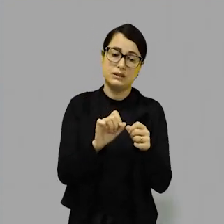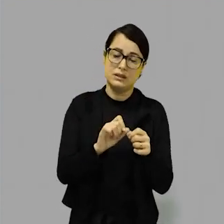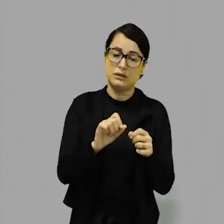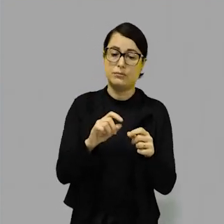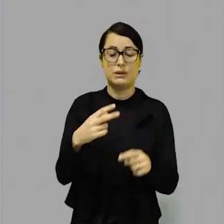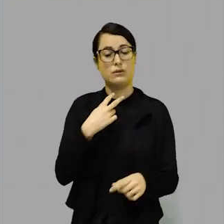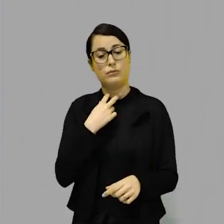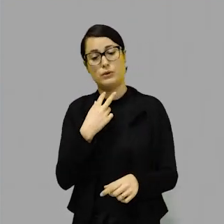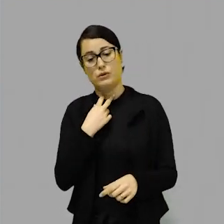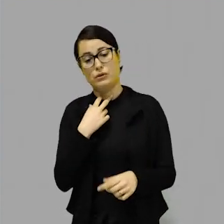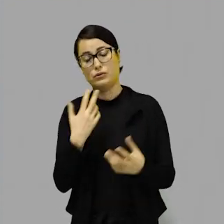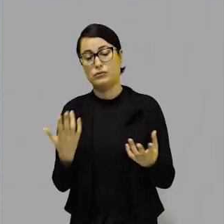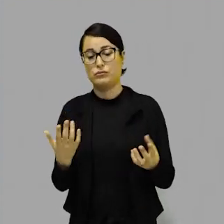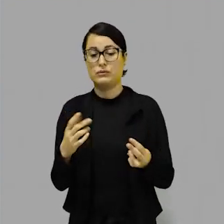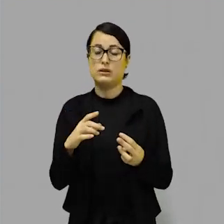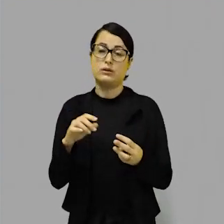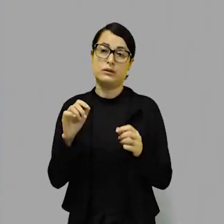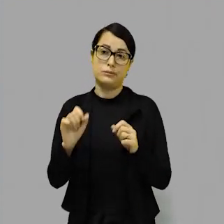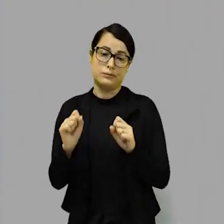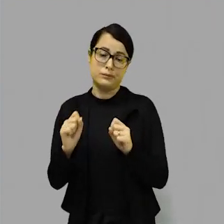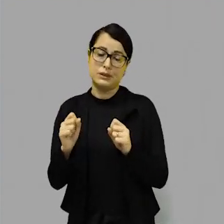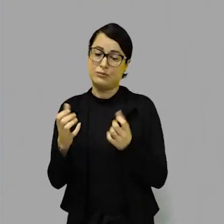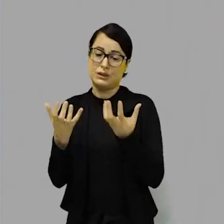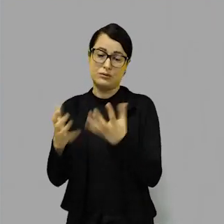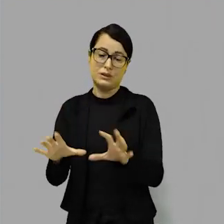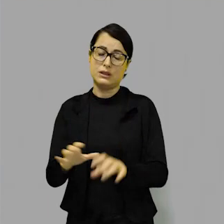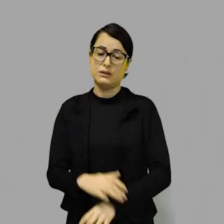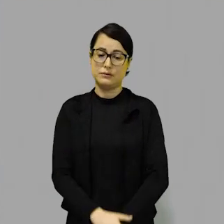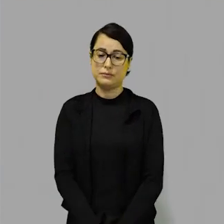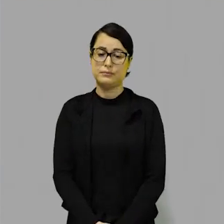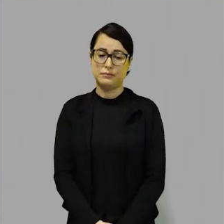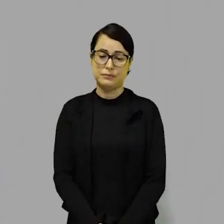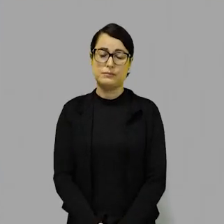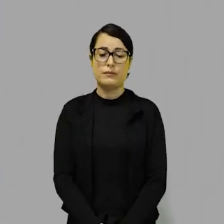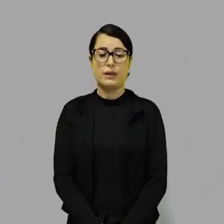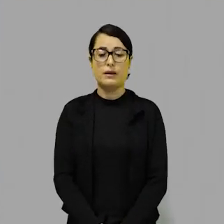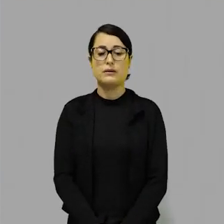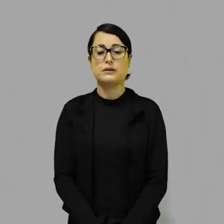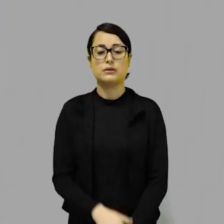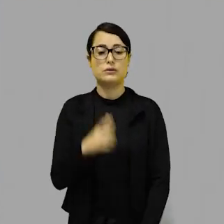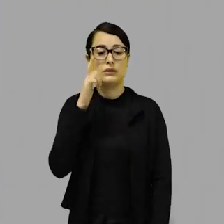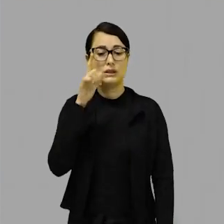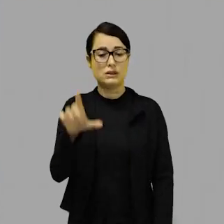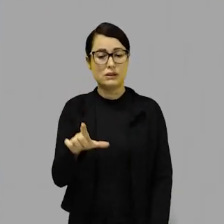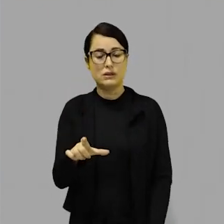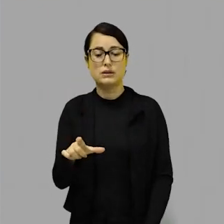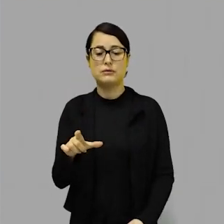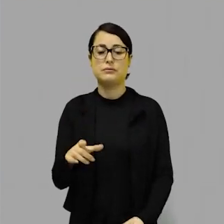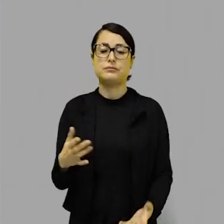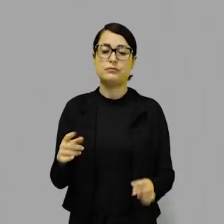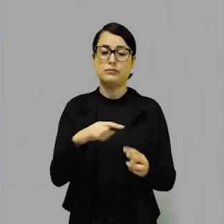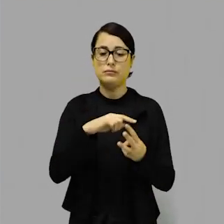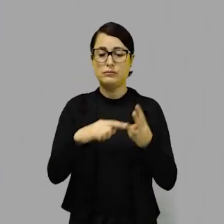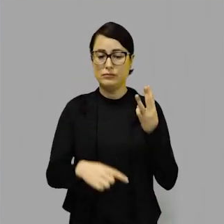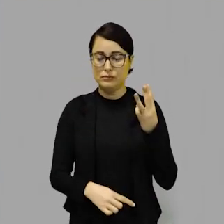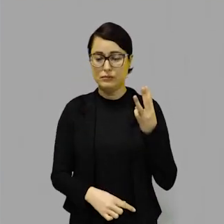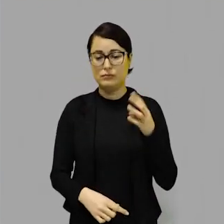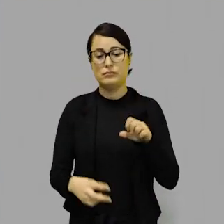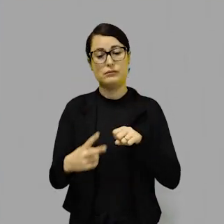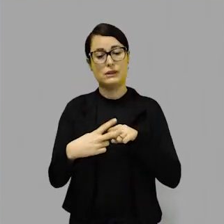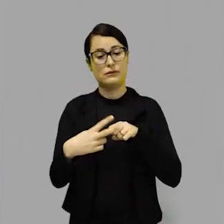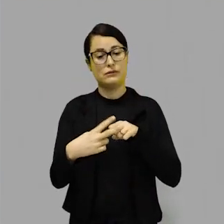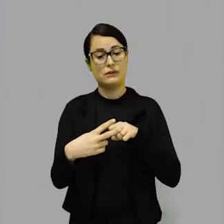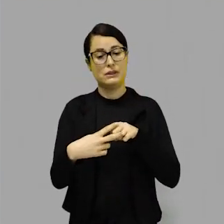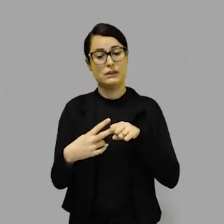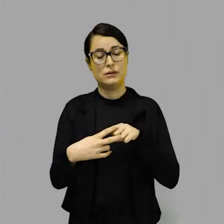devo. E tem coisas que eu devo fazer, mas eu não quero. Então, conseguir lidar com esses verbos é o grande